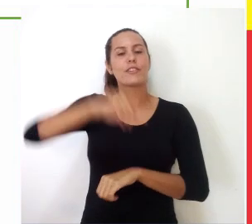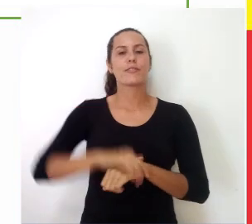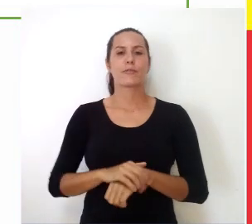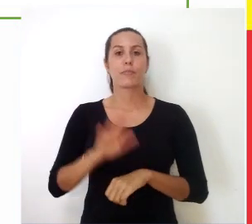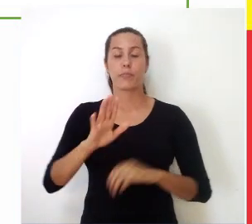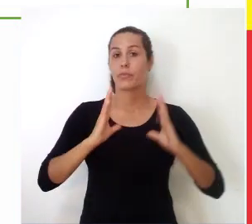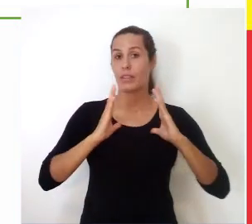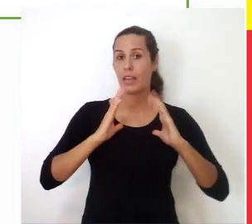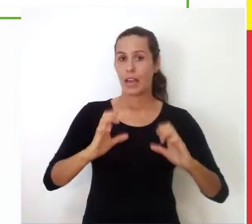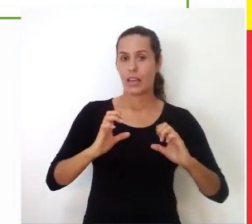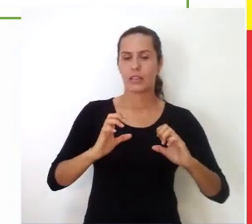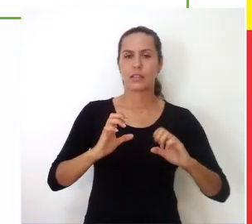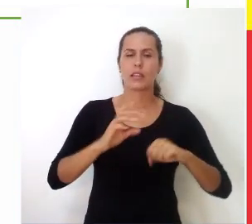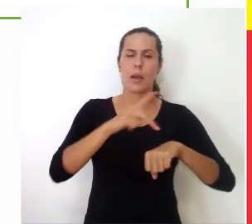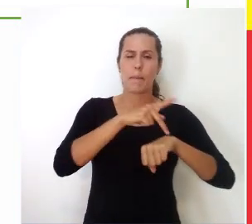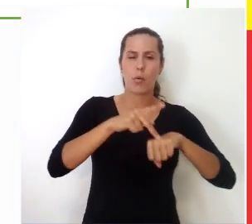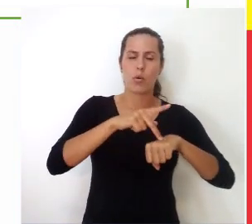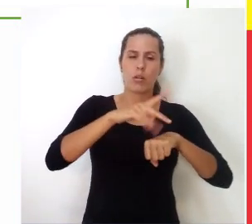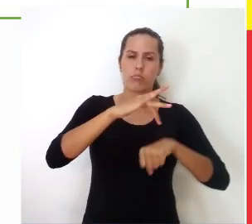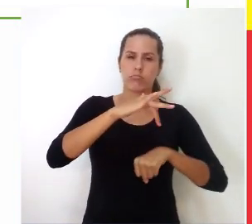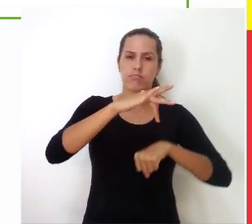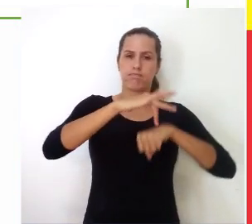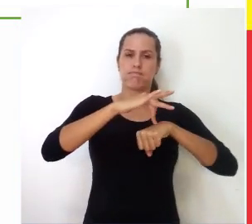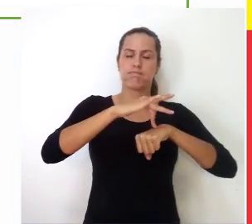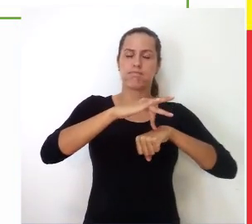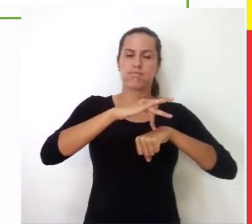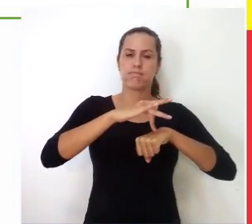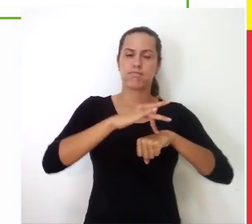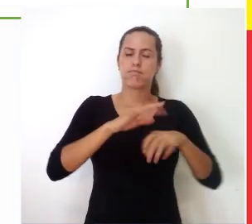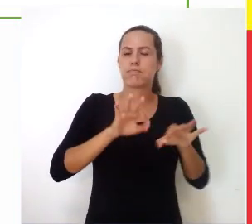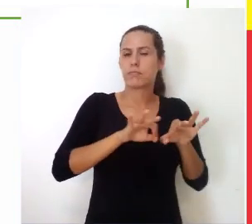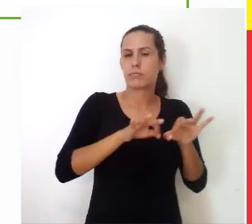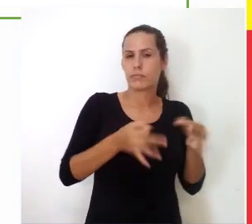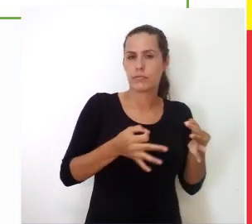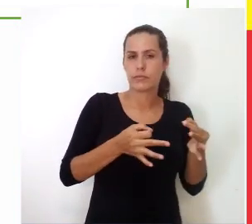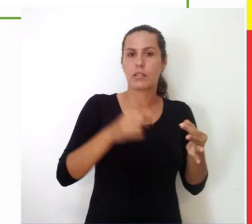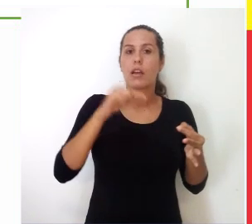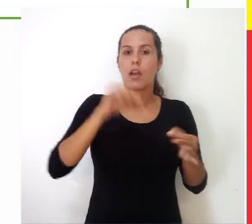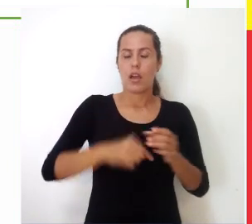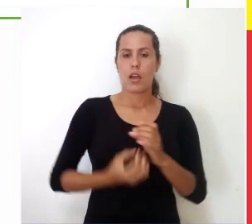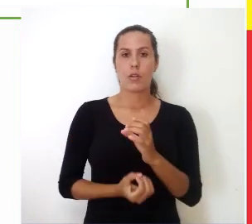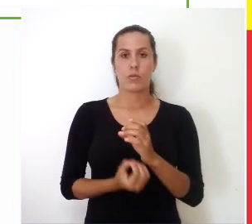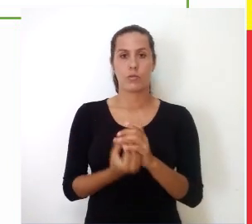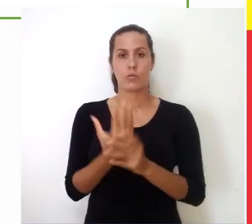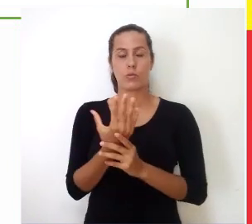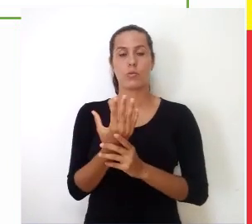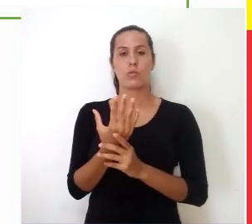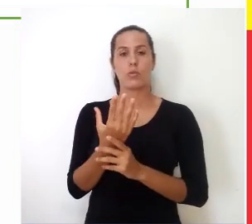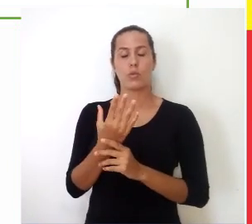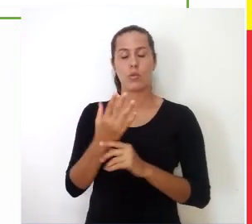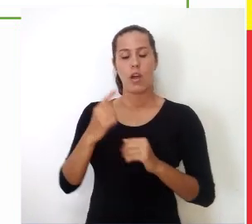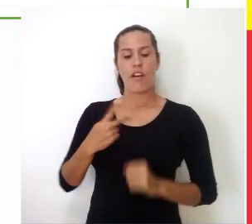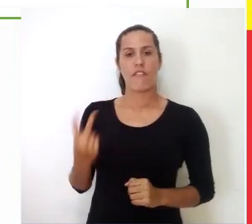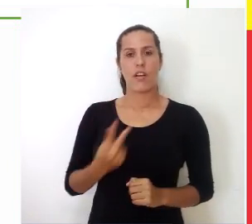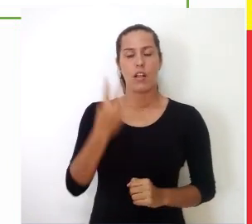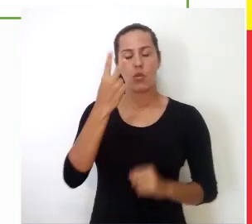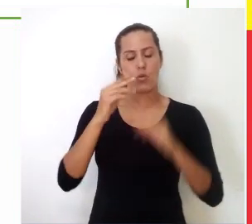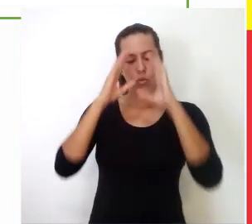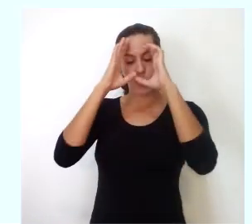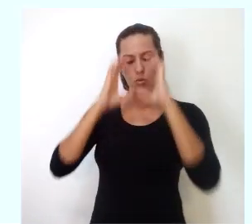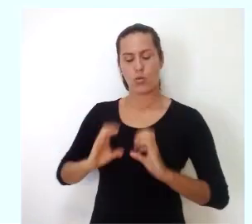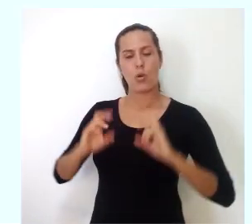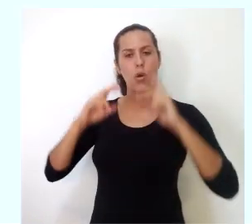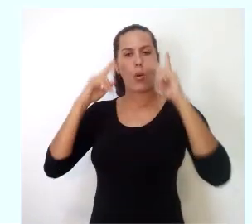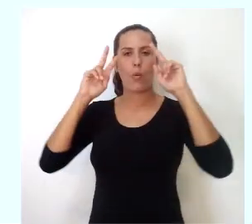A ética é pura, inocente, singela, é fruto dos valores humanos e